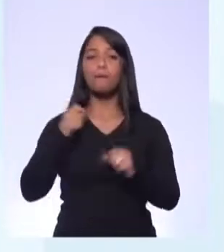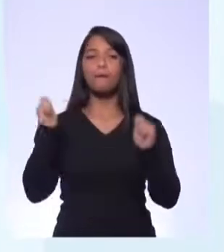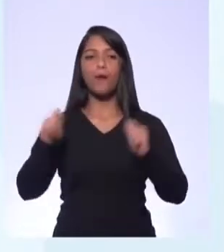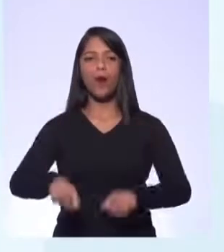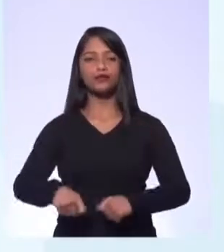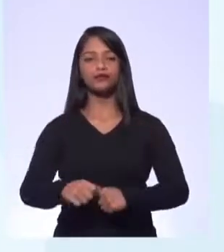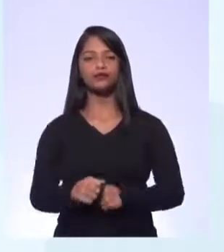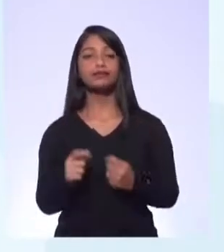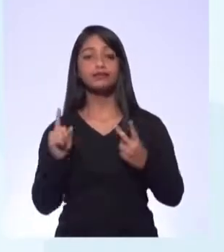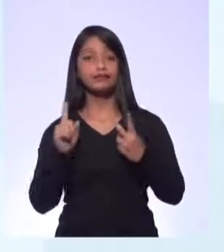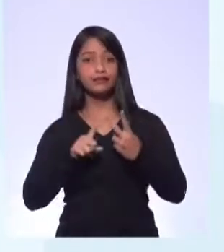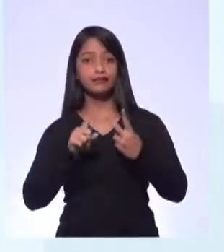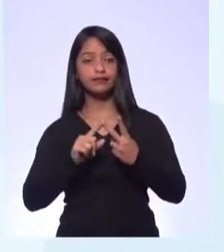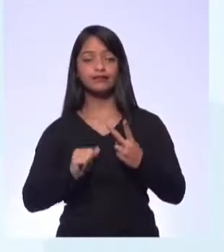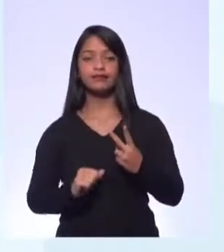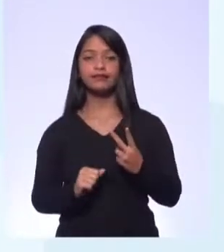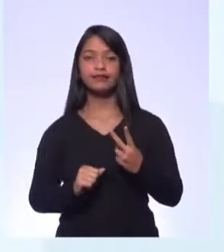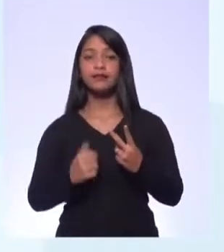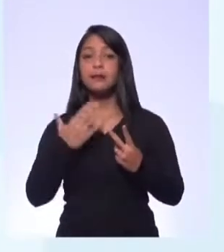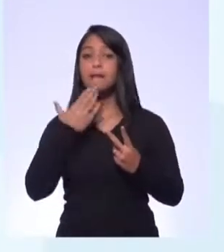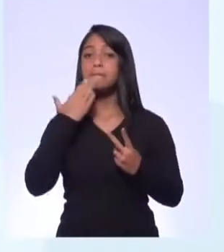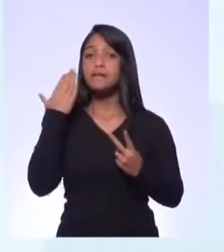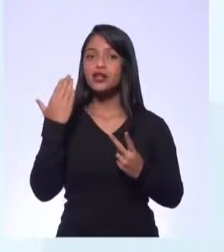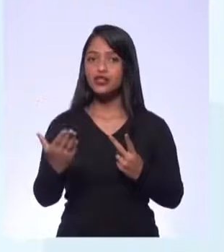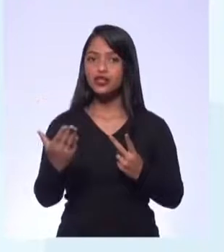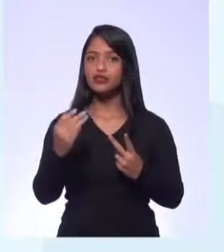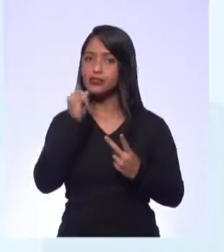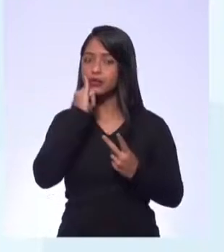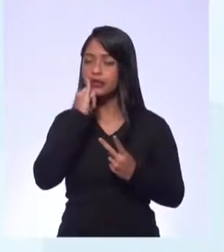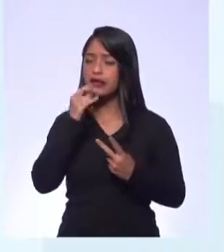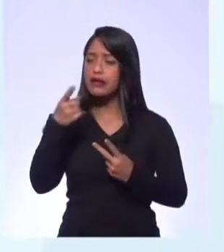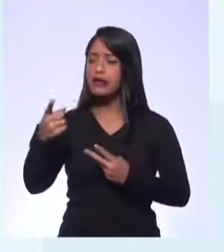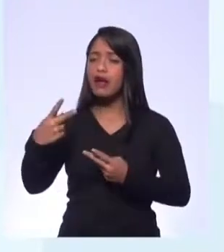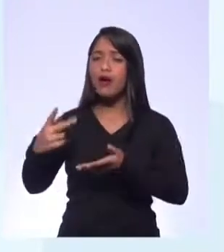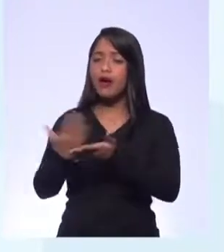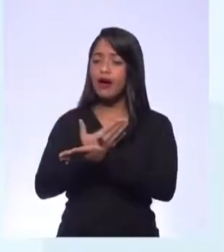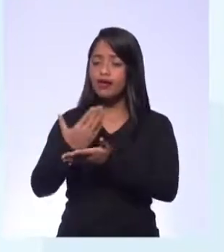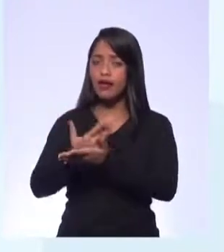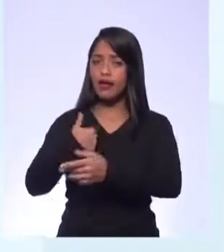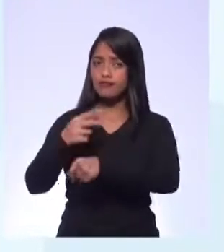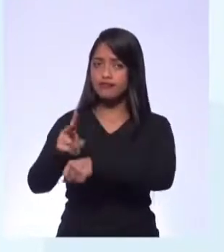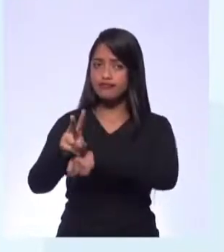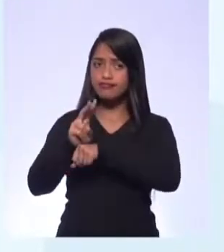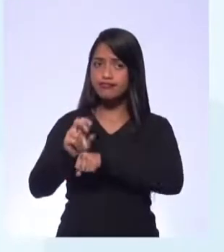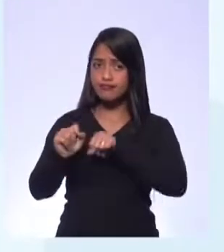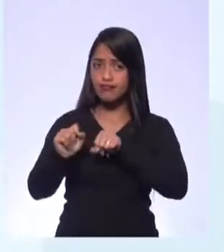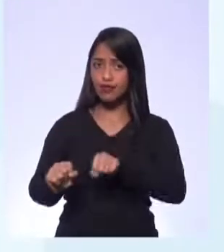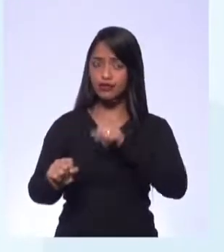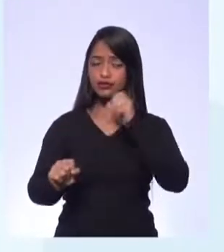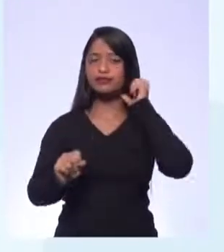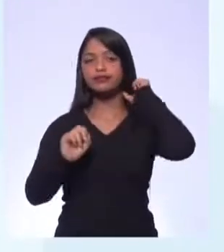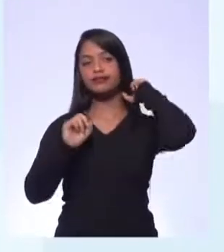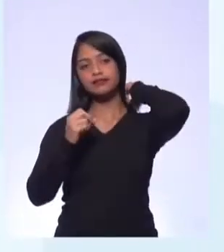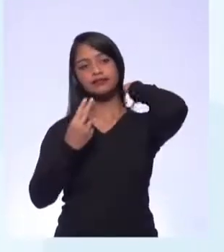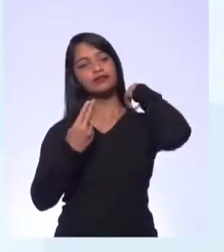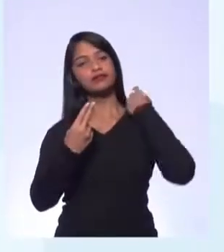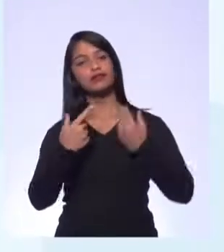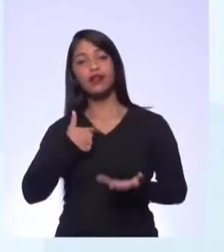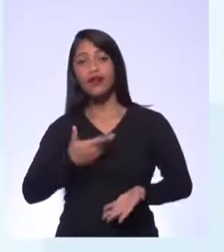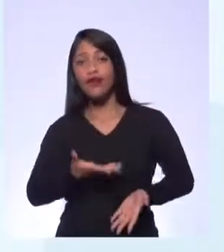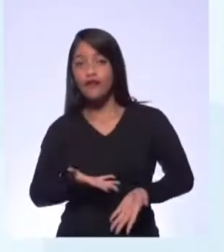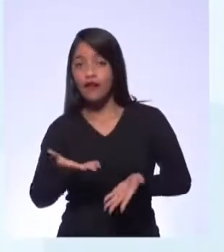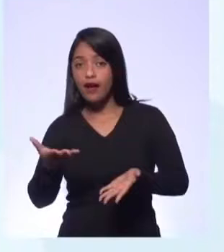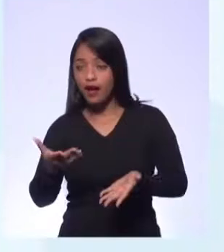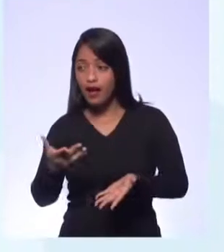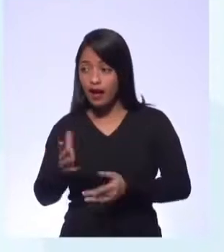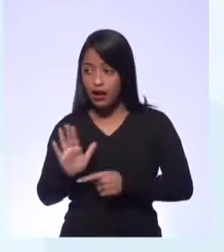Can I borrow your notebook? É pedido. Posso pegar emprestado o seu caderno? Offer. Can I help you? Oferta.